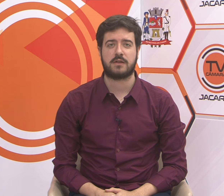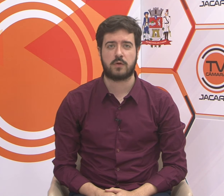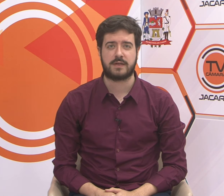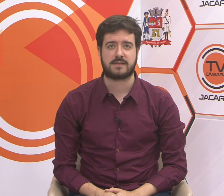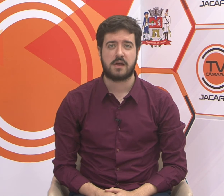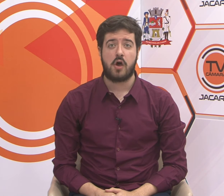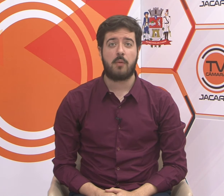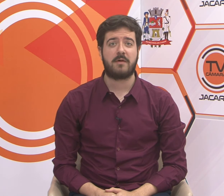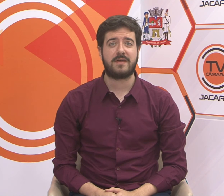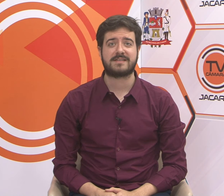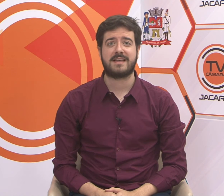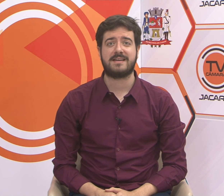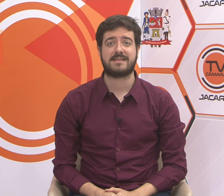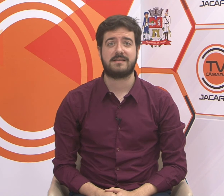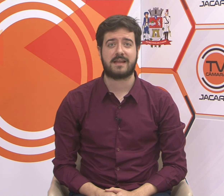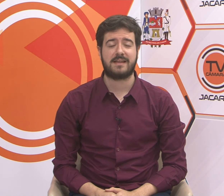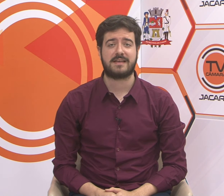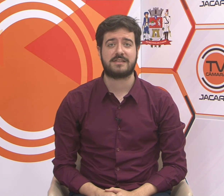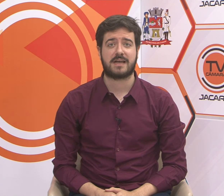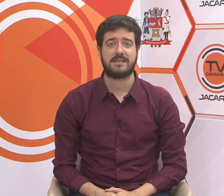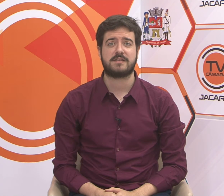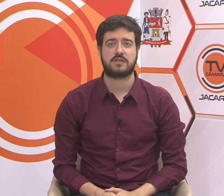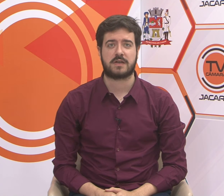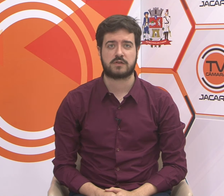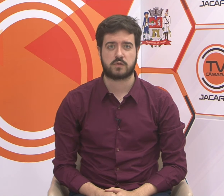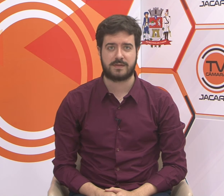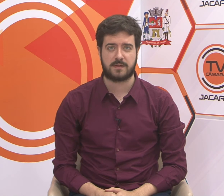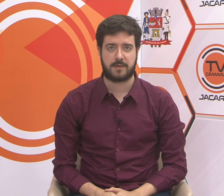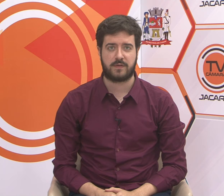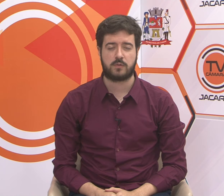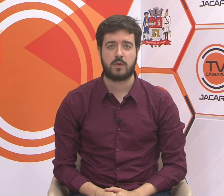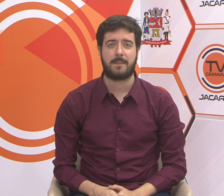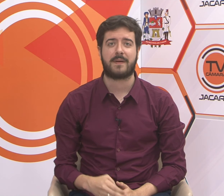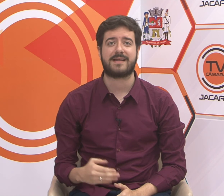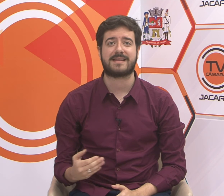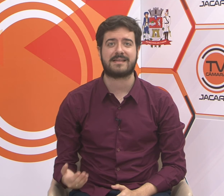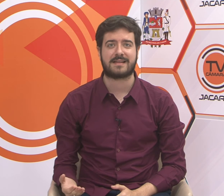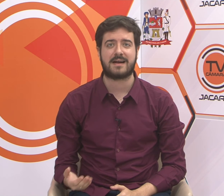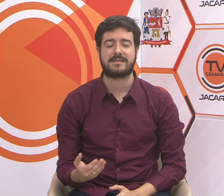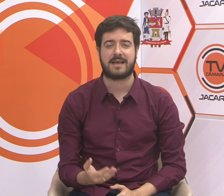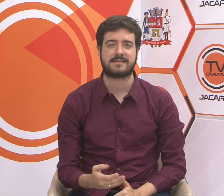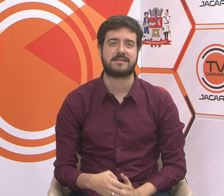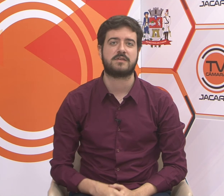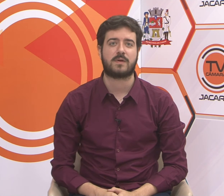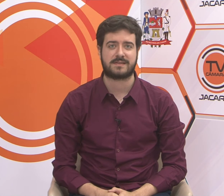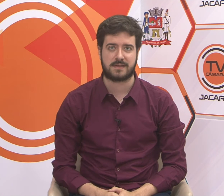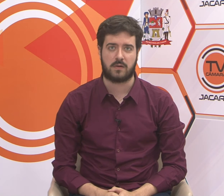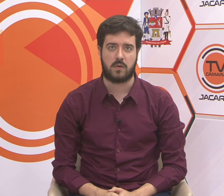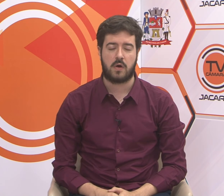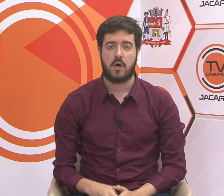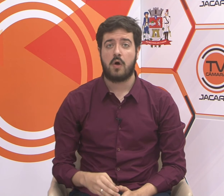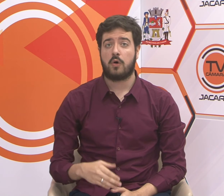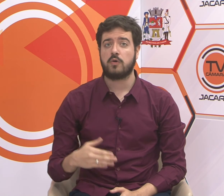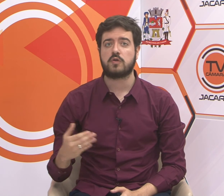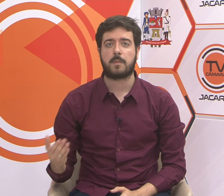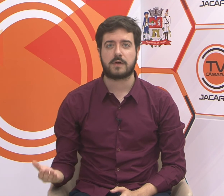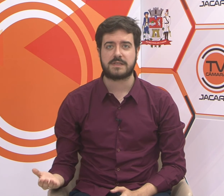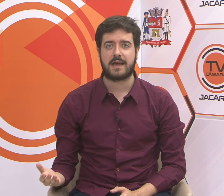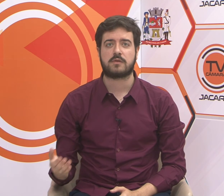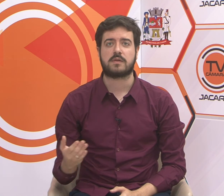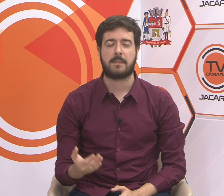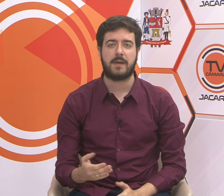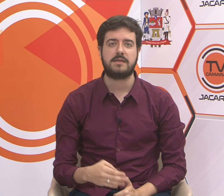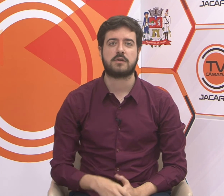demais vereadores, uma vez que eles entendem já existir ações da prefeitura para tratar desta situação.